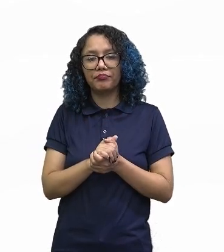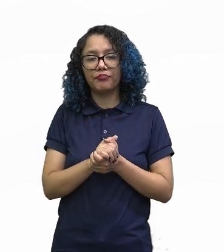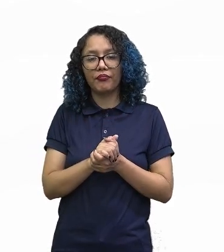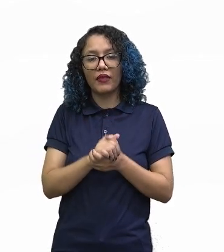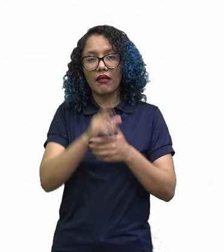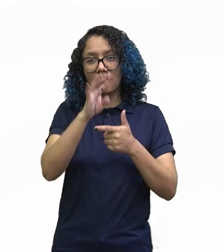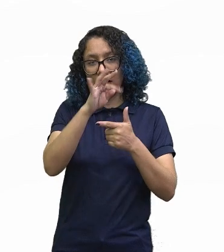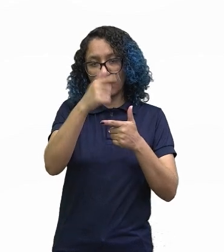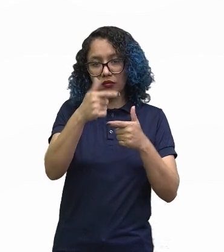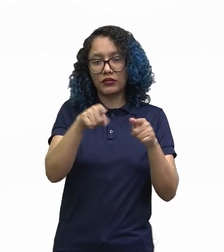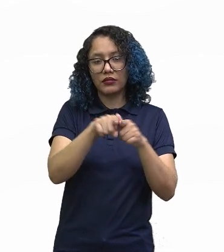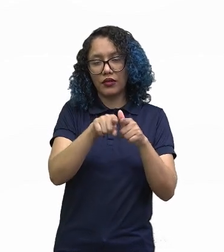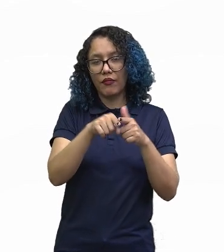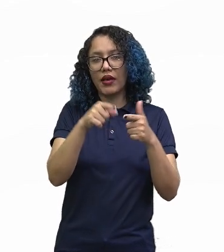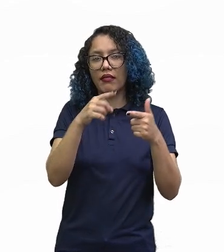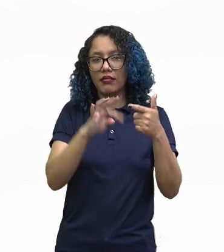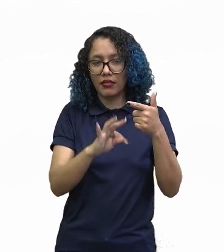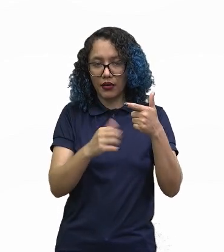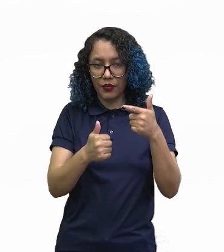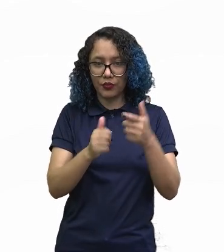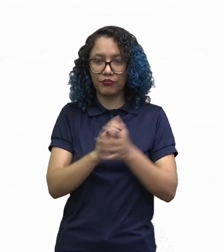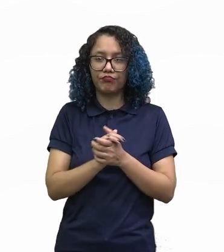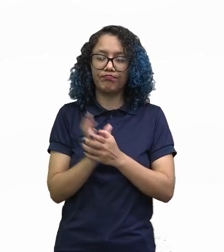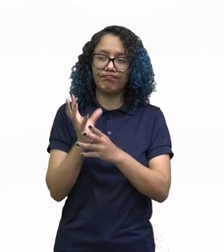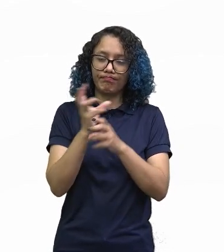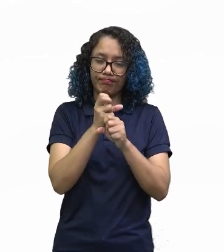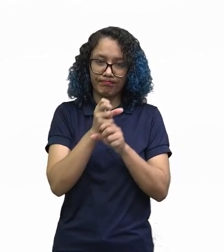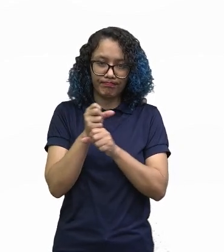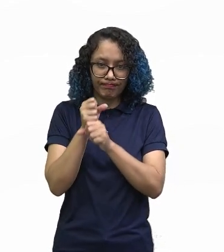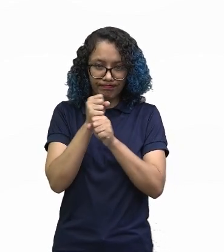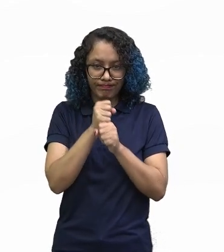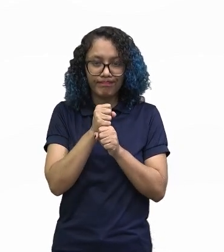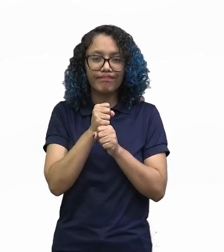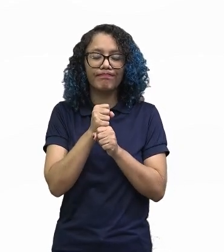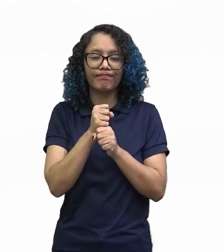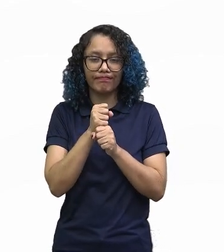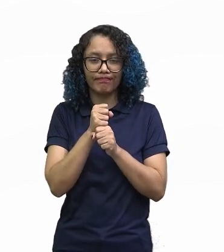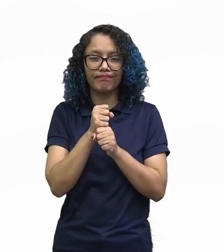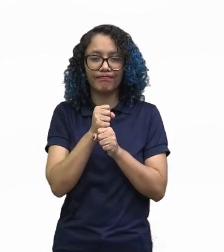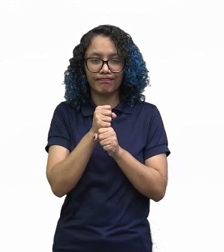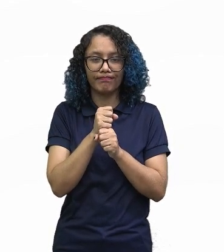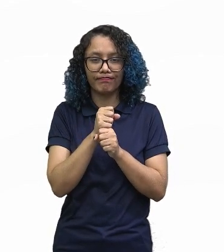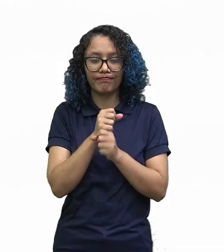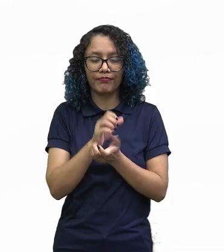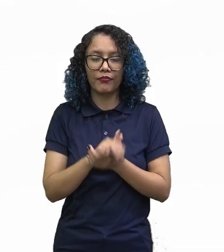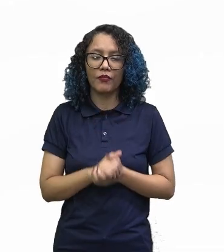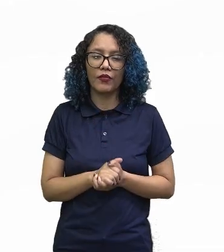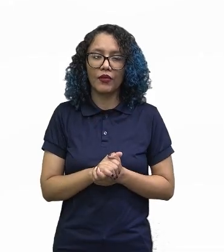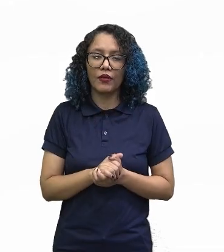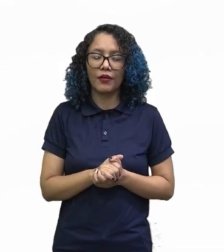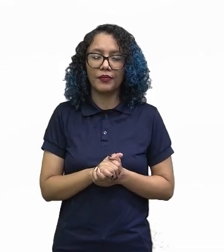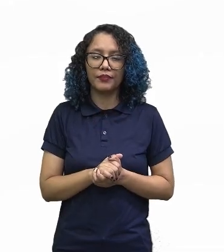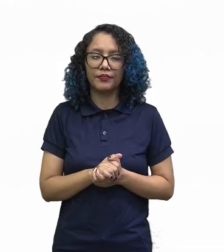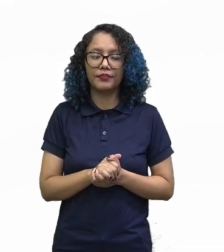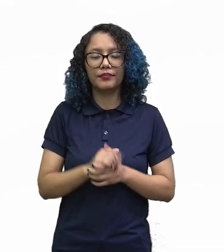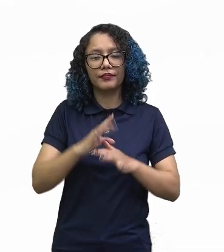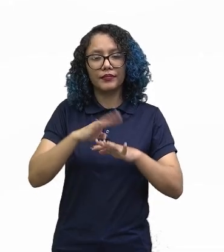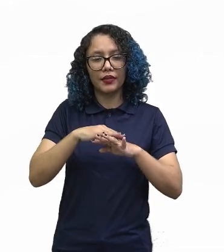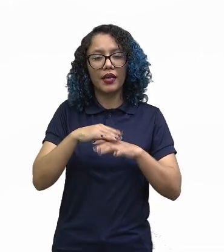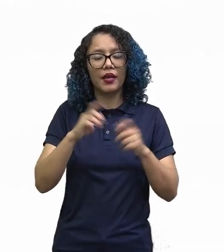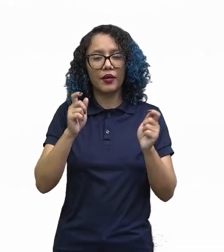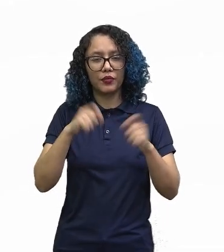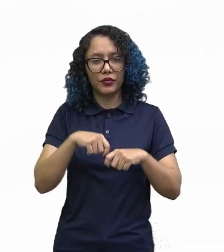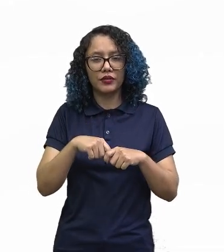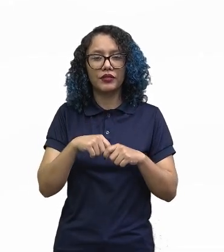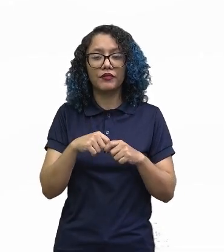e da fonte quente, T1. Fazendo uma pequena transformação matemática, nós podemos, então,